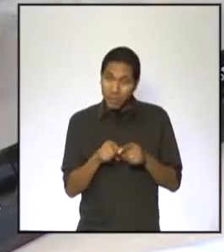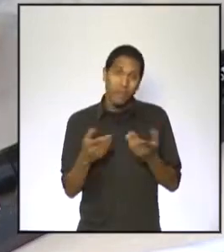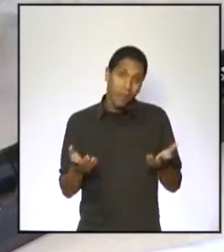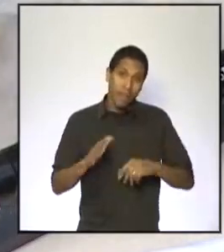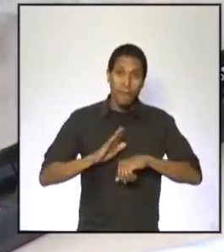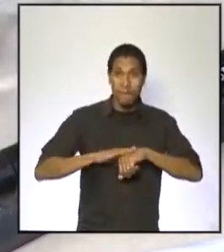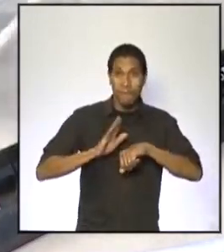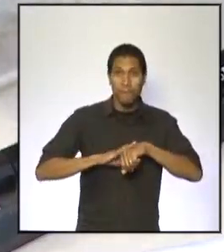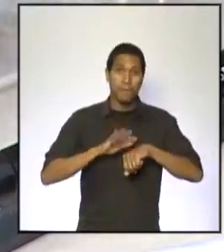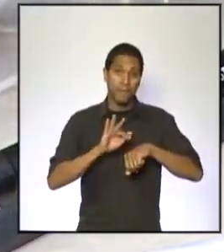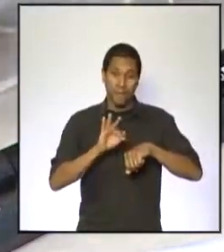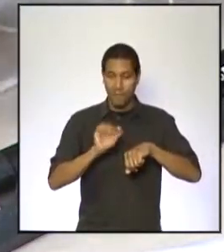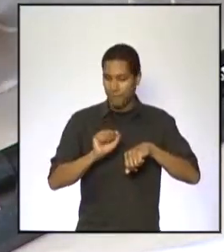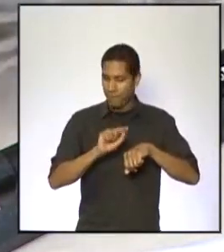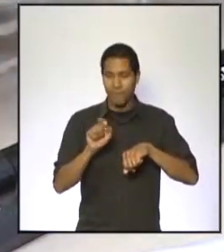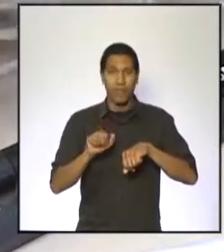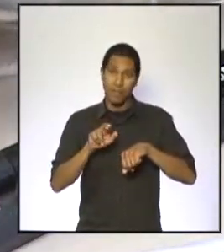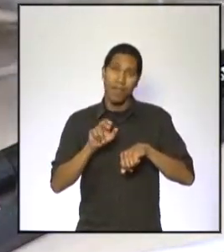maker.